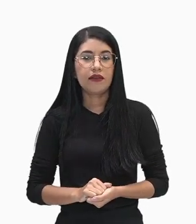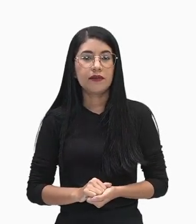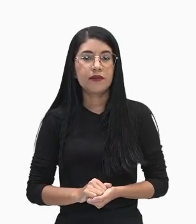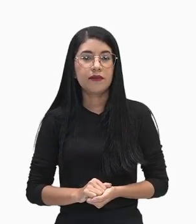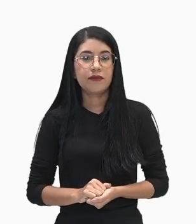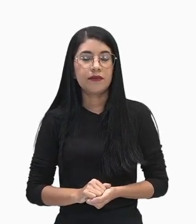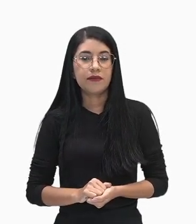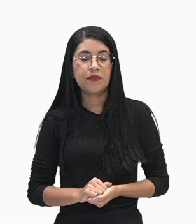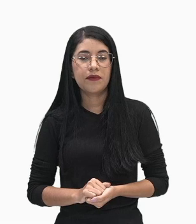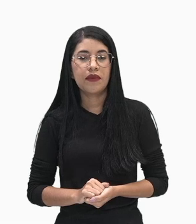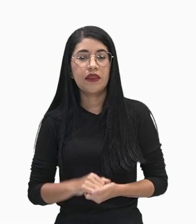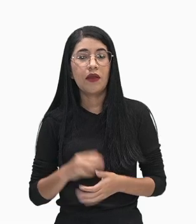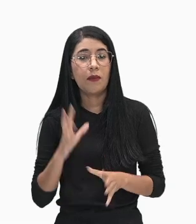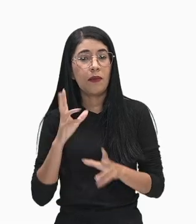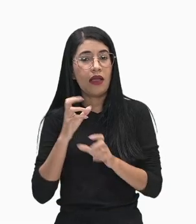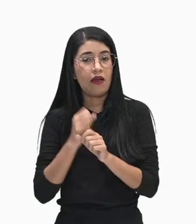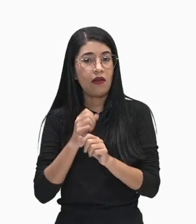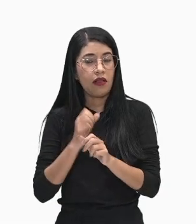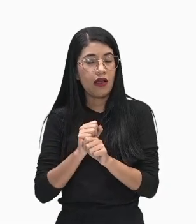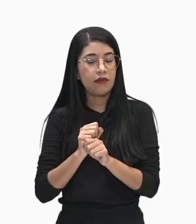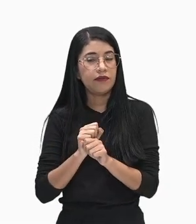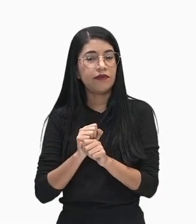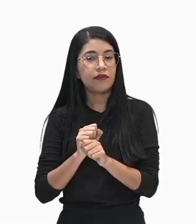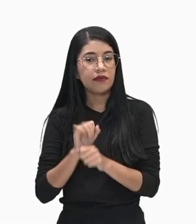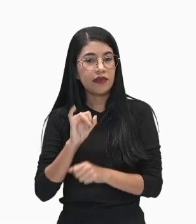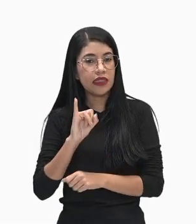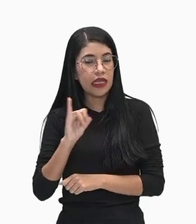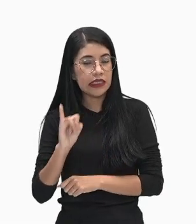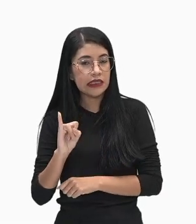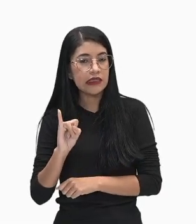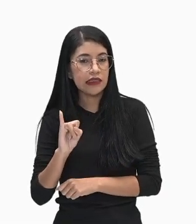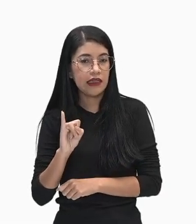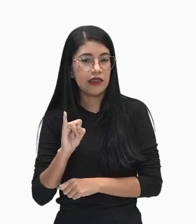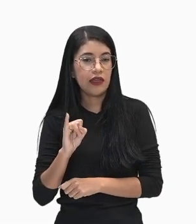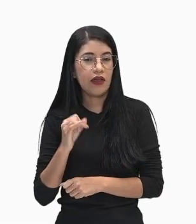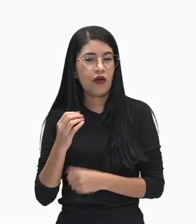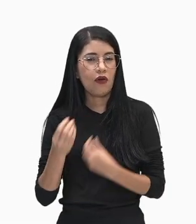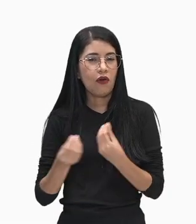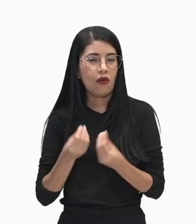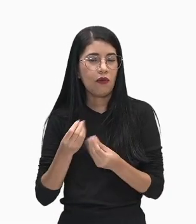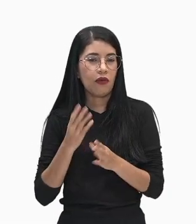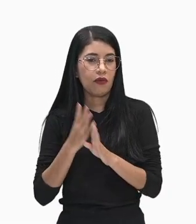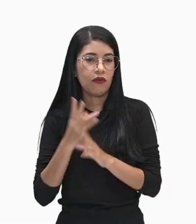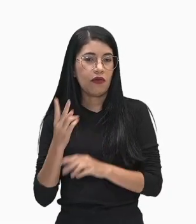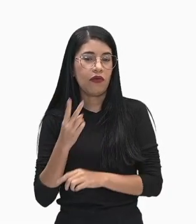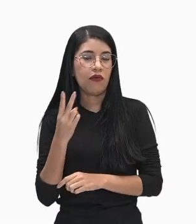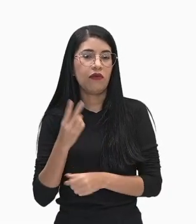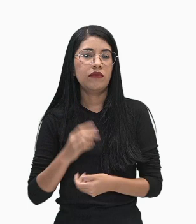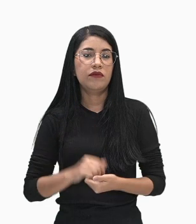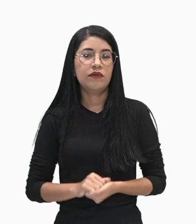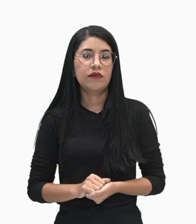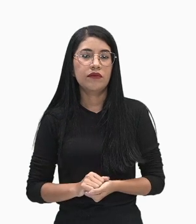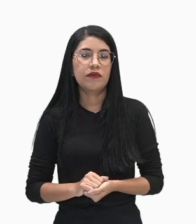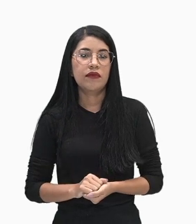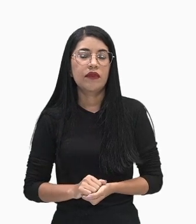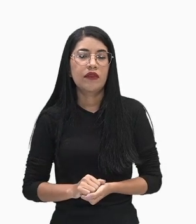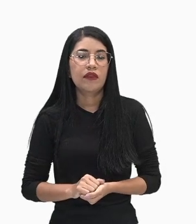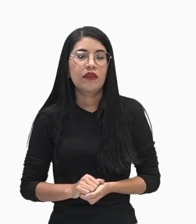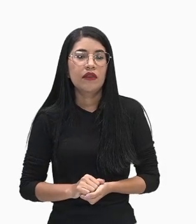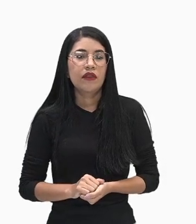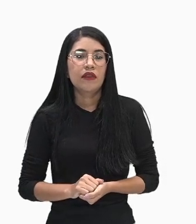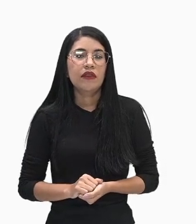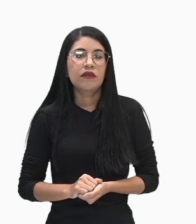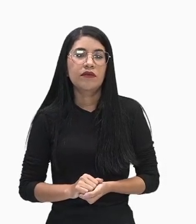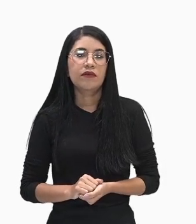Então, pessoal, para calcular a intensidade da corrente elétrica I, na seção transversal de um condutor,